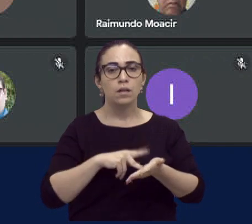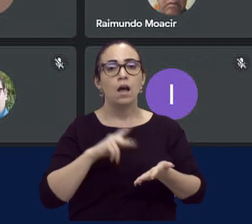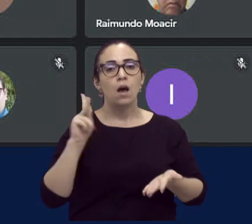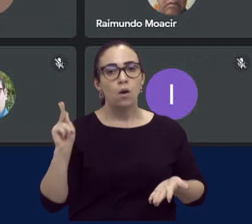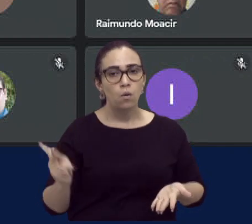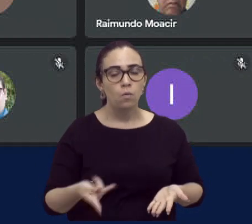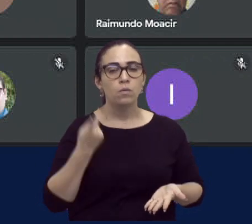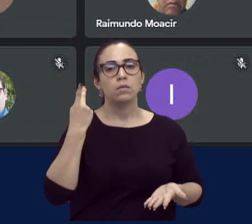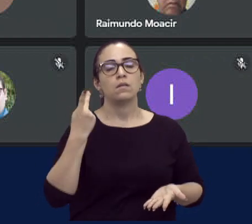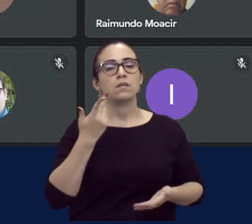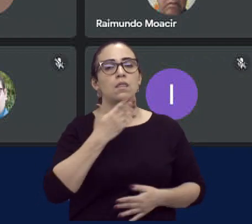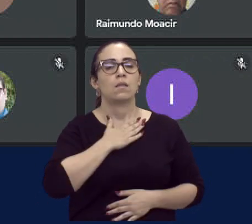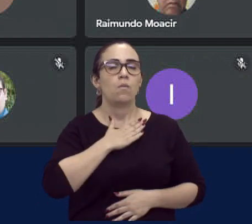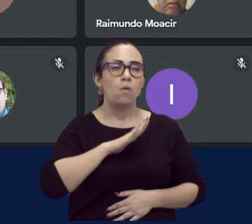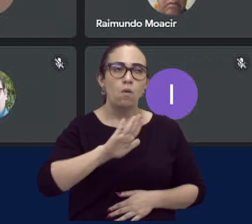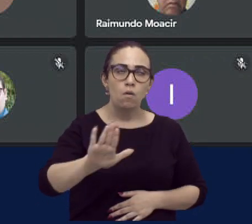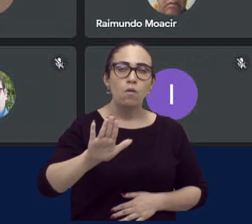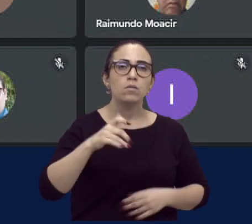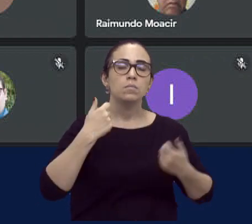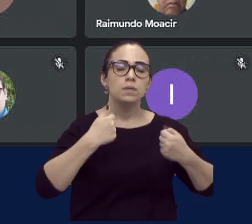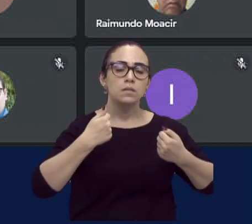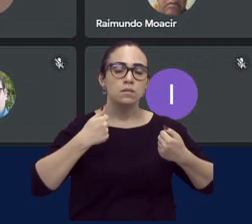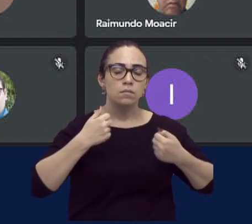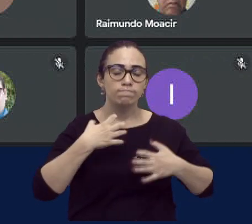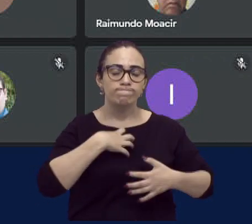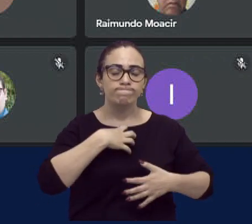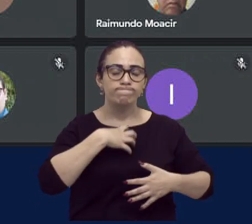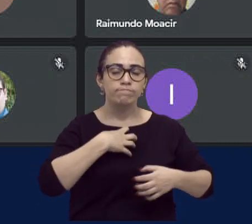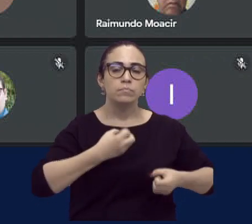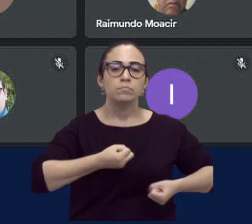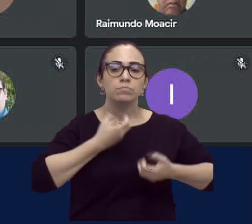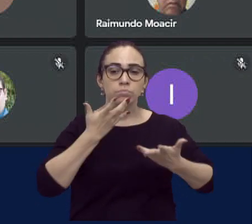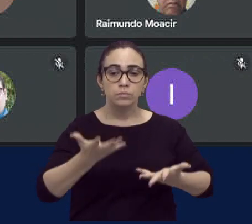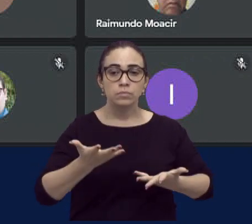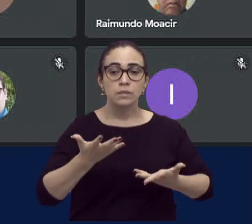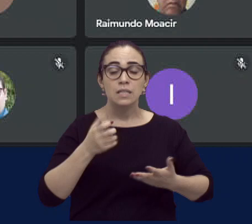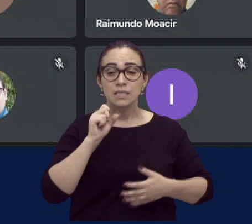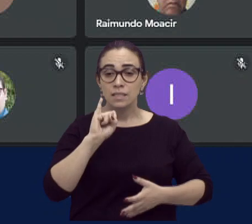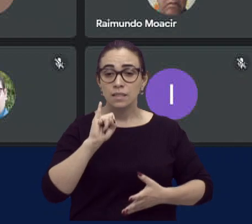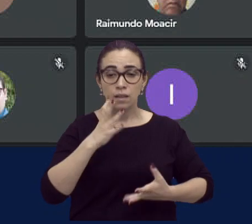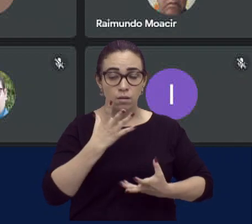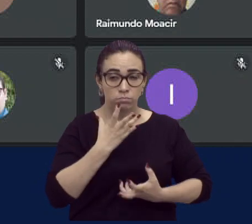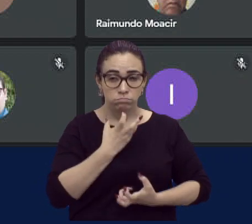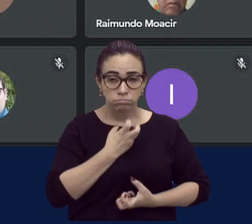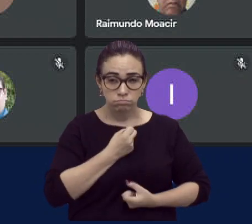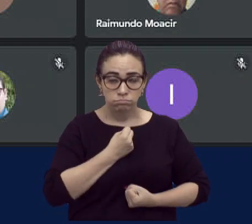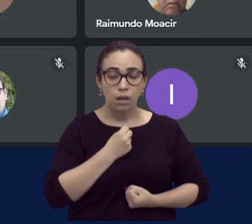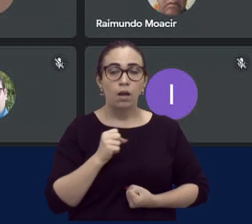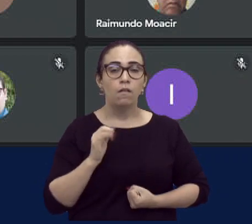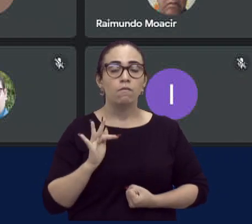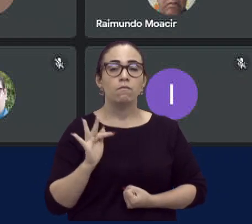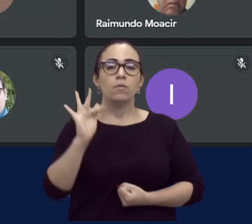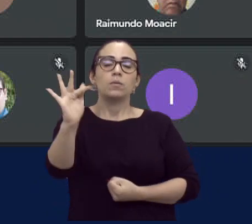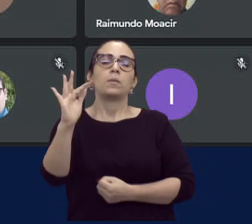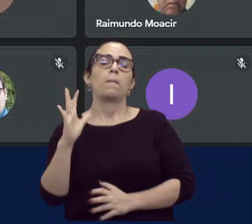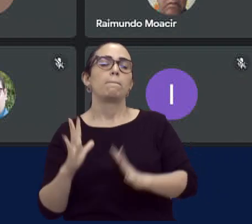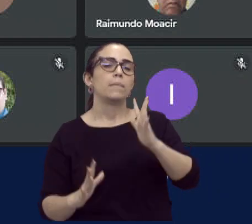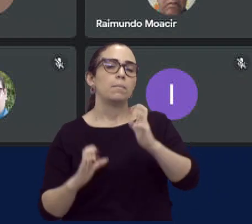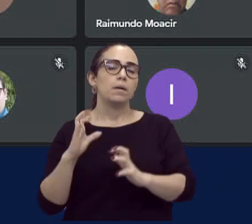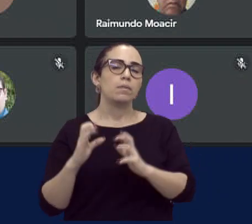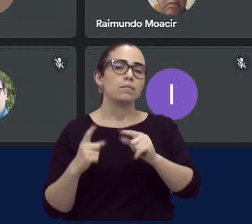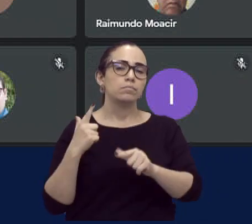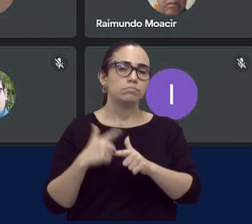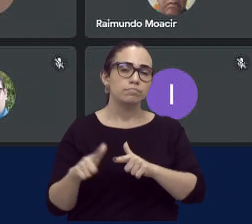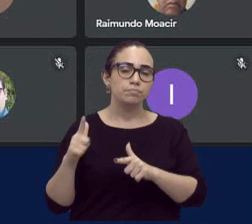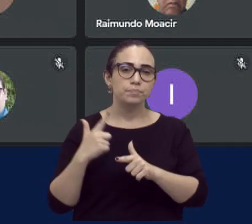aconteceu, expressar o que a gente está sentindo, porque os conflitos se dão por causa das necessidades não atendidas,